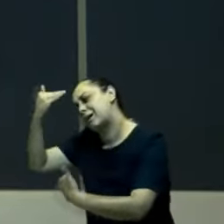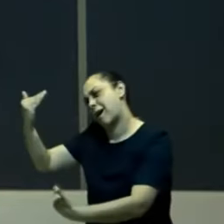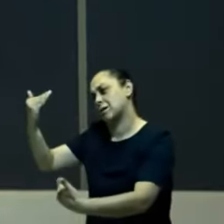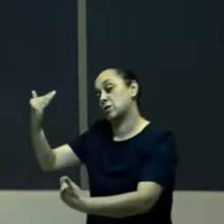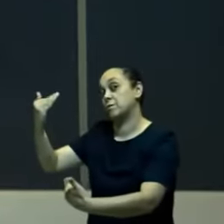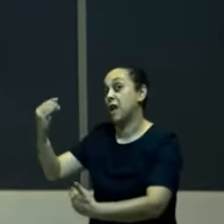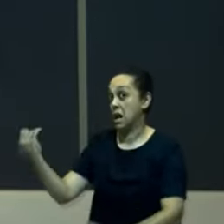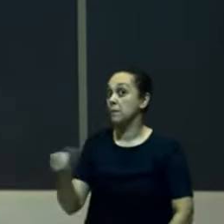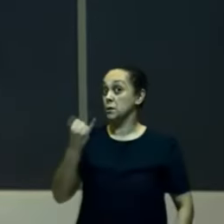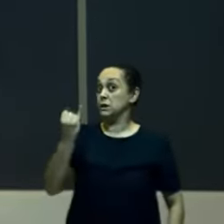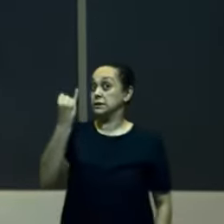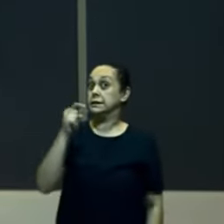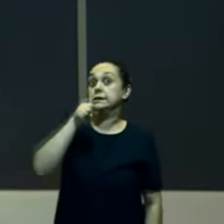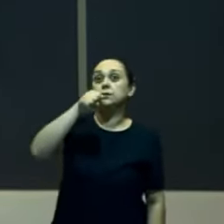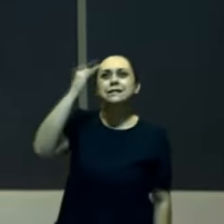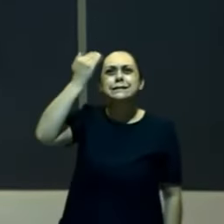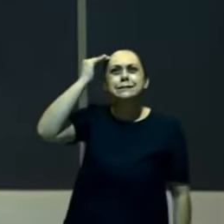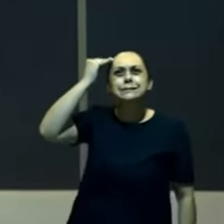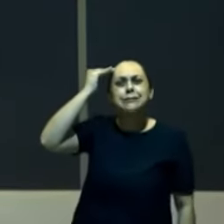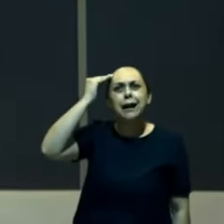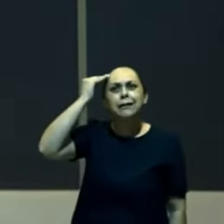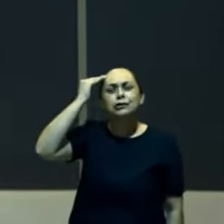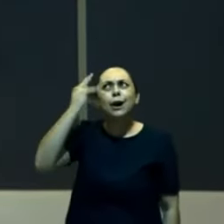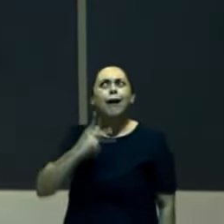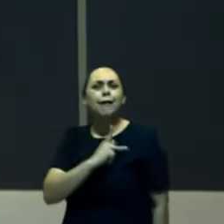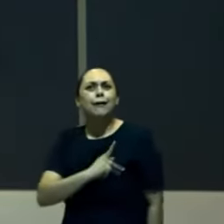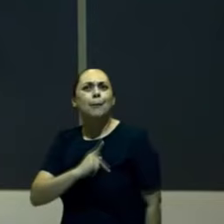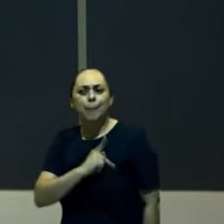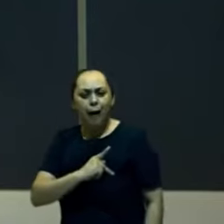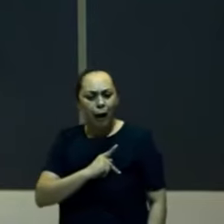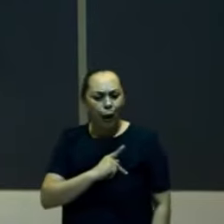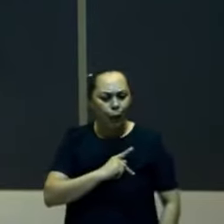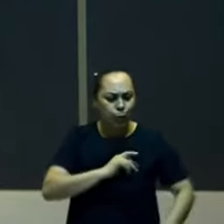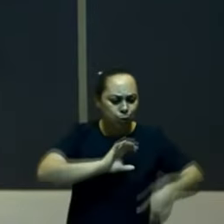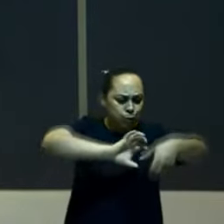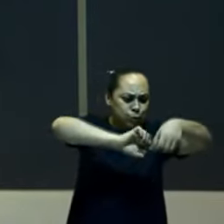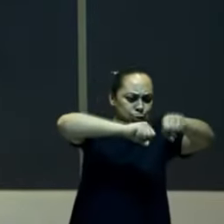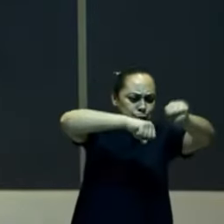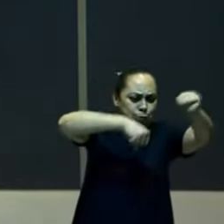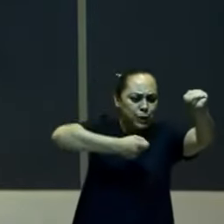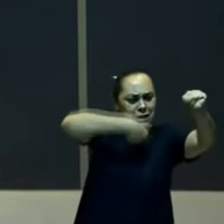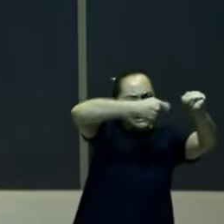entender que Paulo escreve esta carta estando preso.